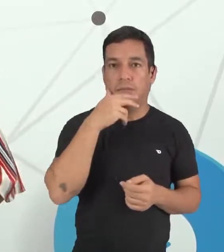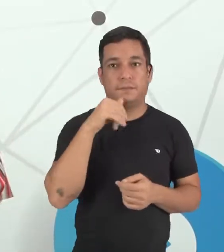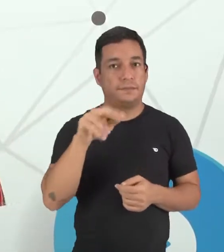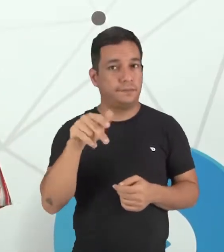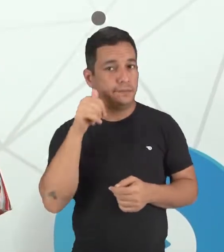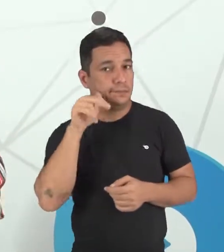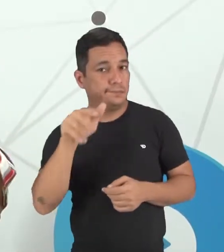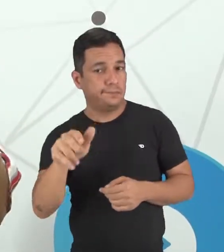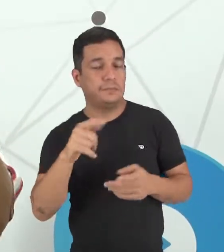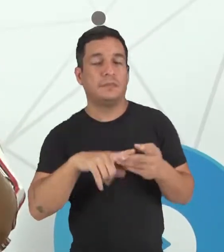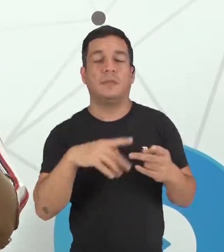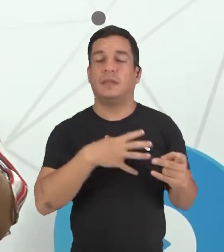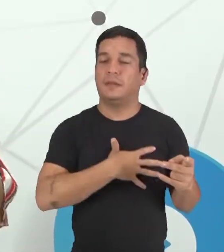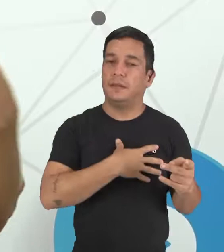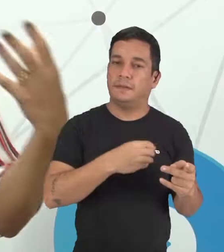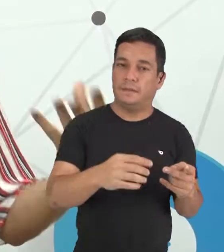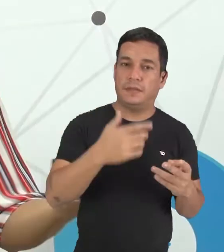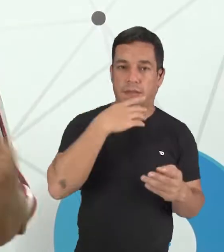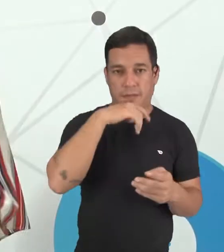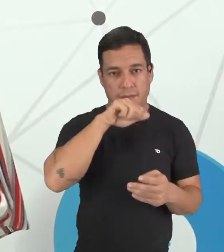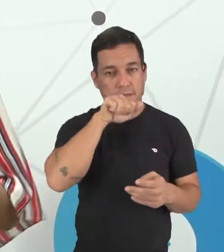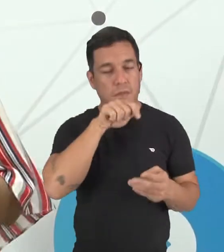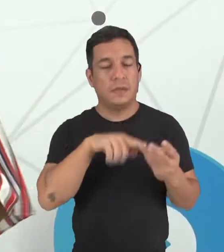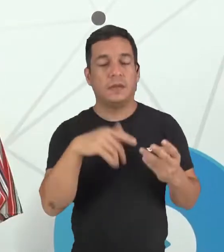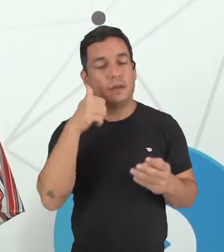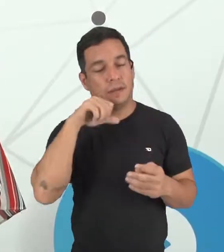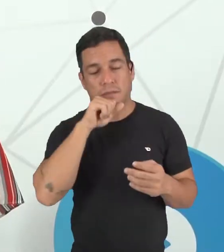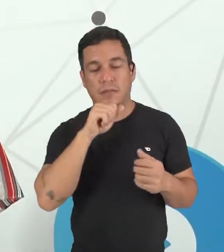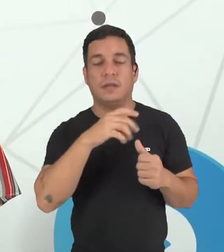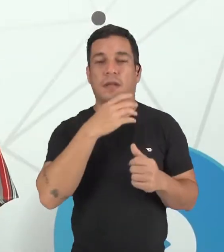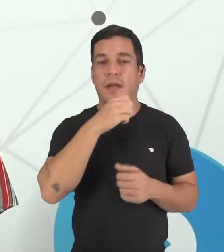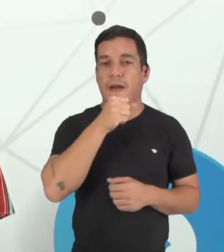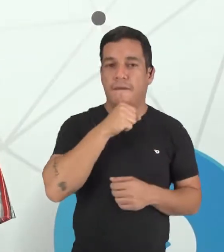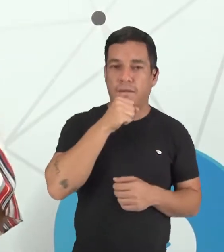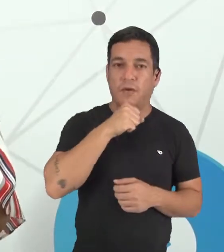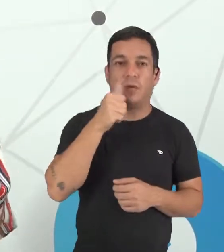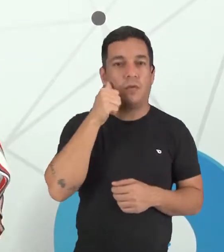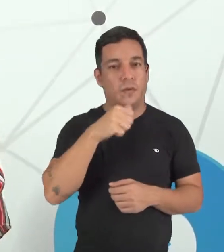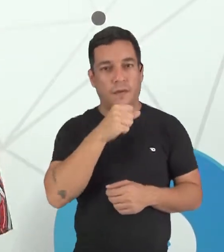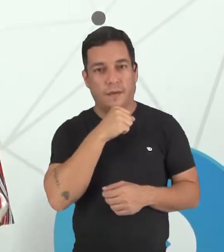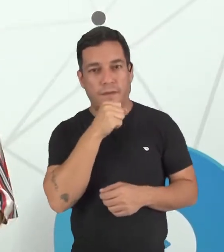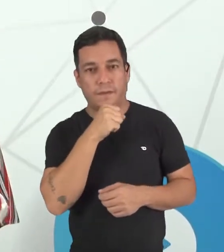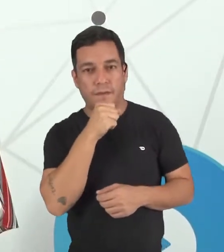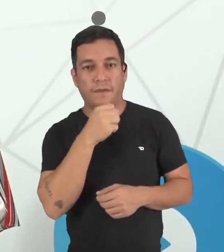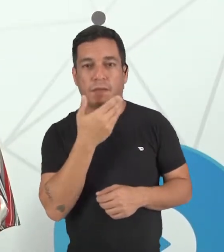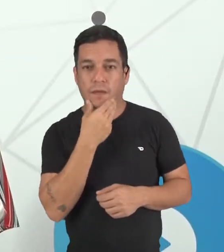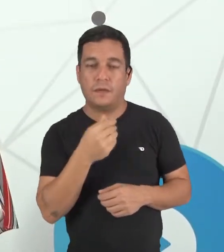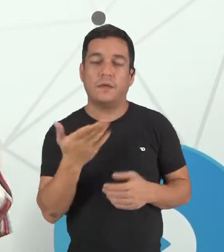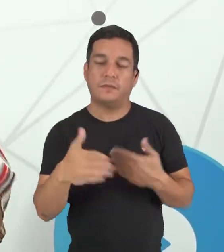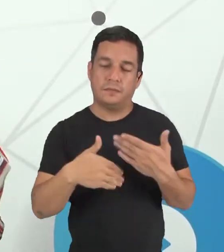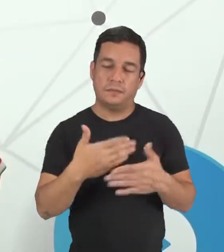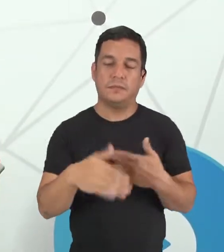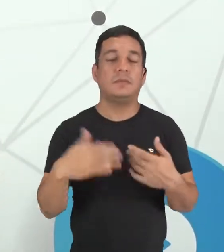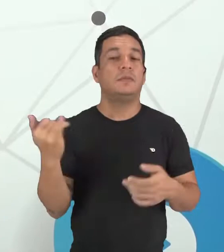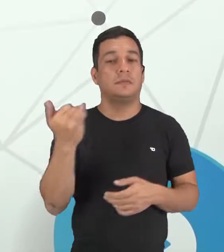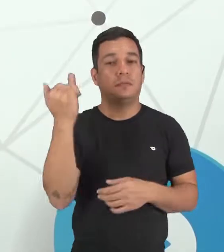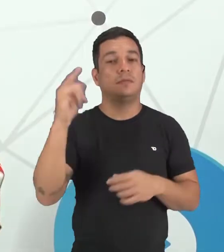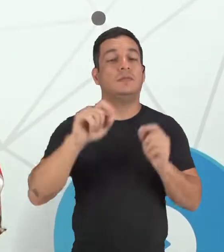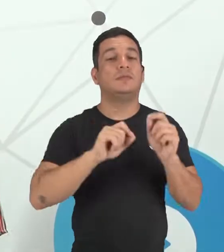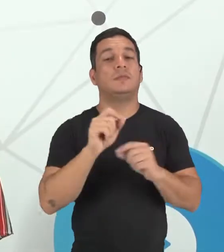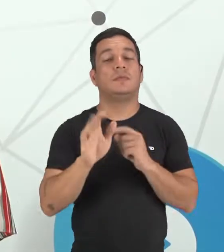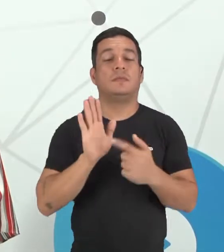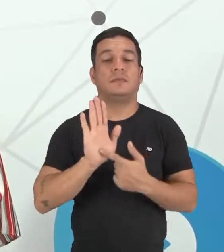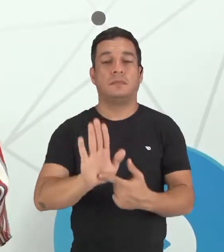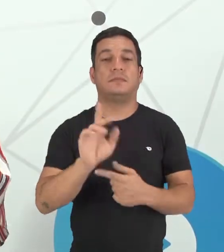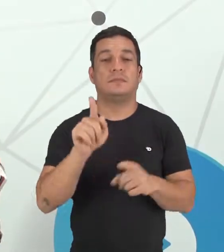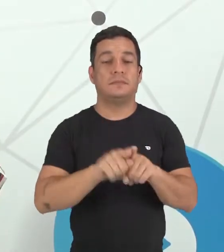e irmã, entre filho e mãe, avô e avó, né? E por aí sucessivamente. Importante